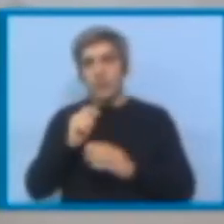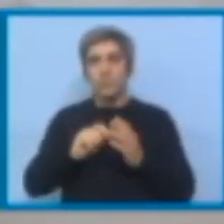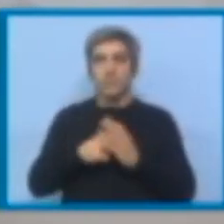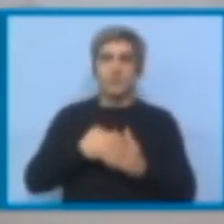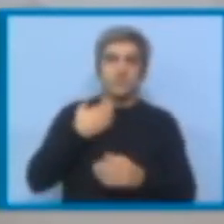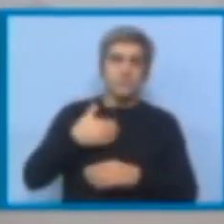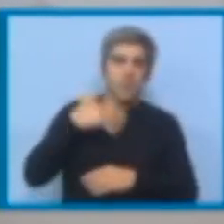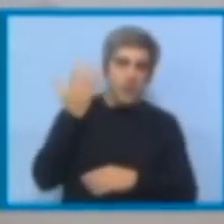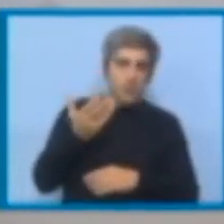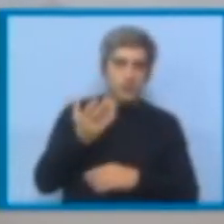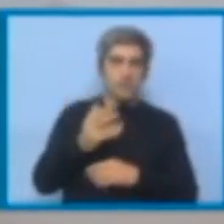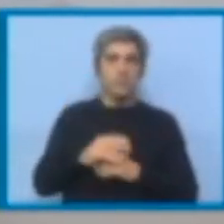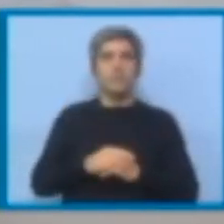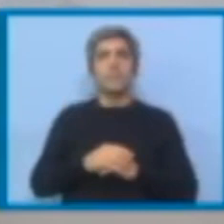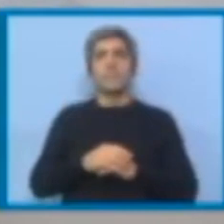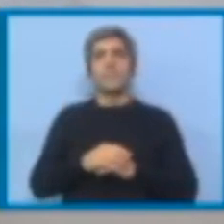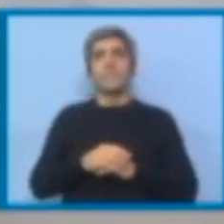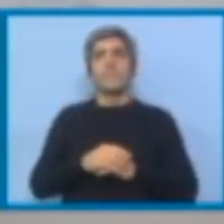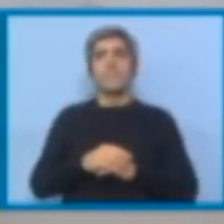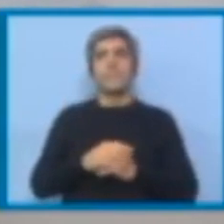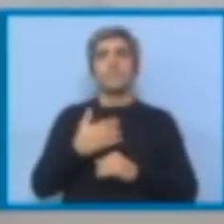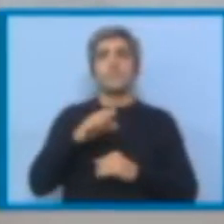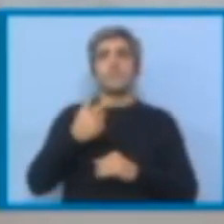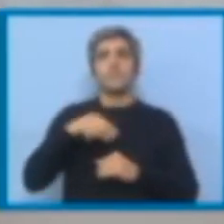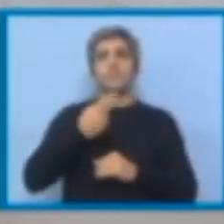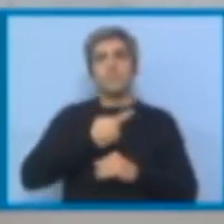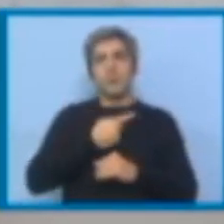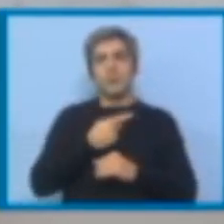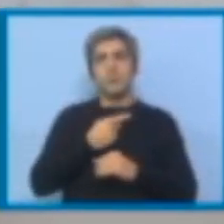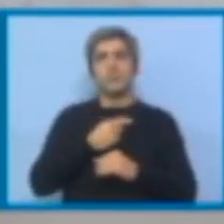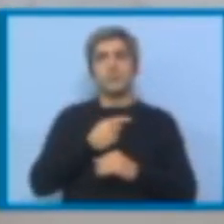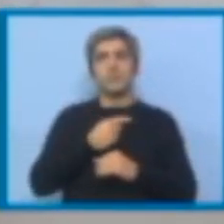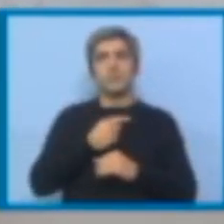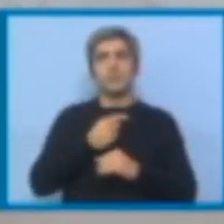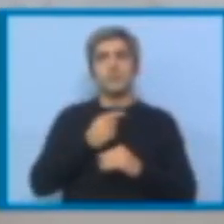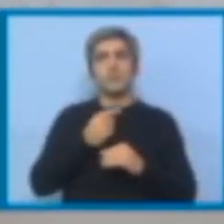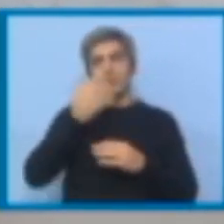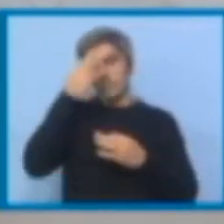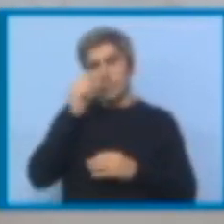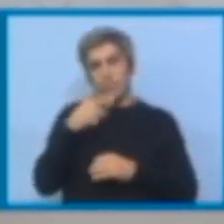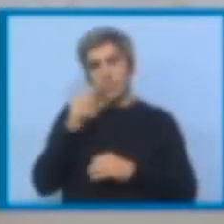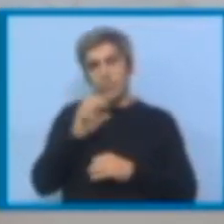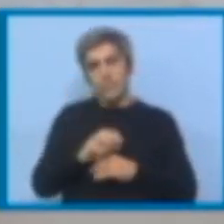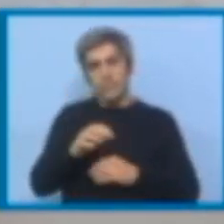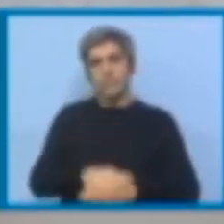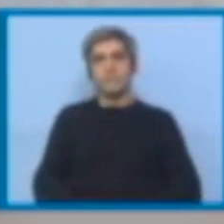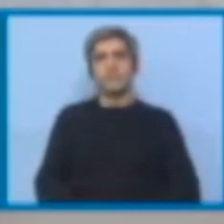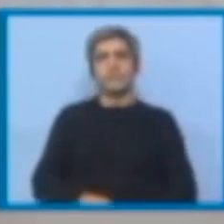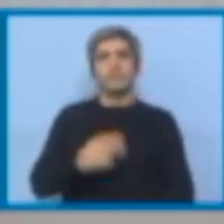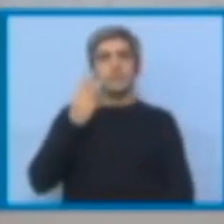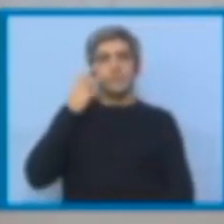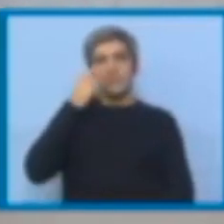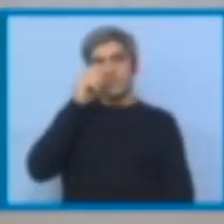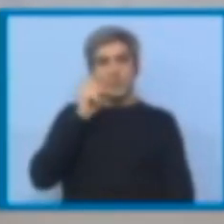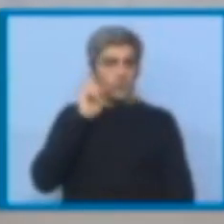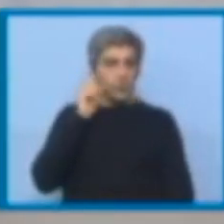provocados perante esses acontecimentos, mas nós temos que nos comportar de outra maneira, não é? A vida humana vale por